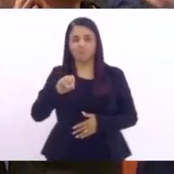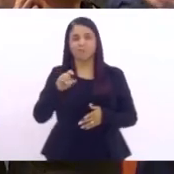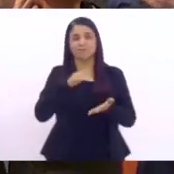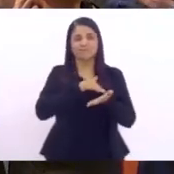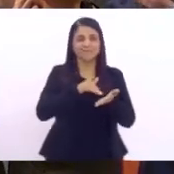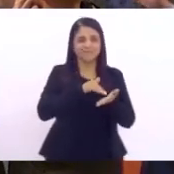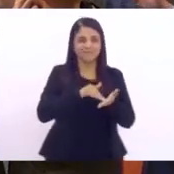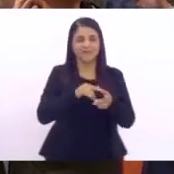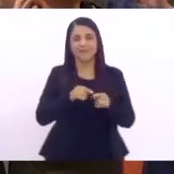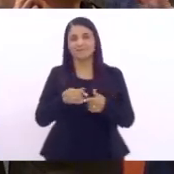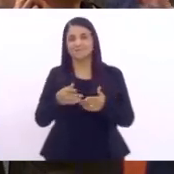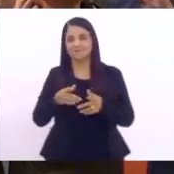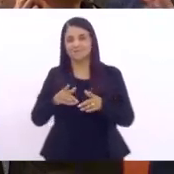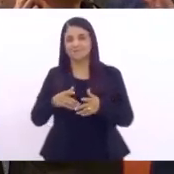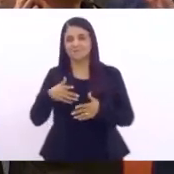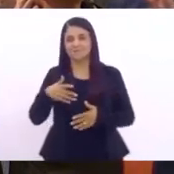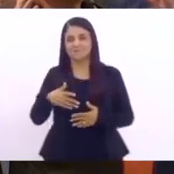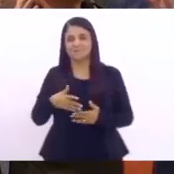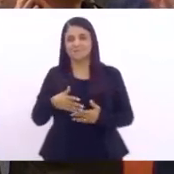Tira a mão,